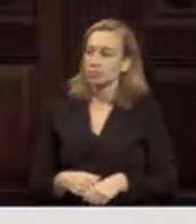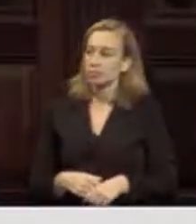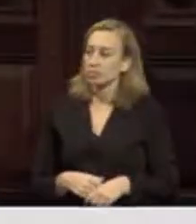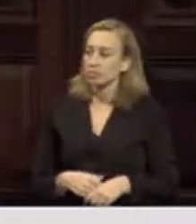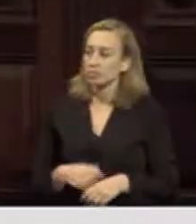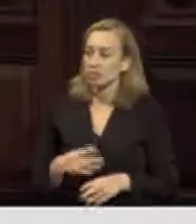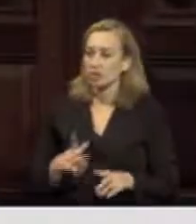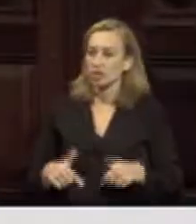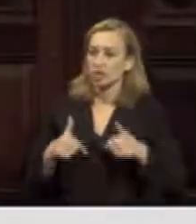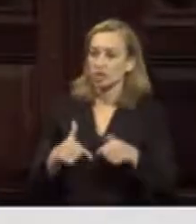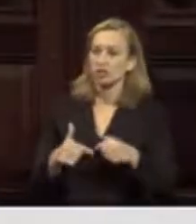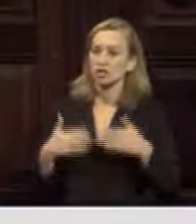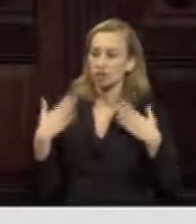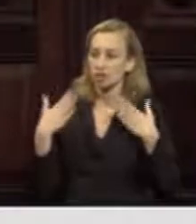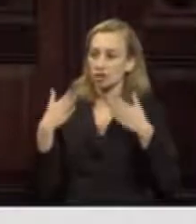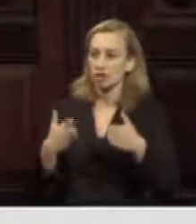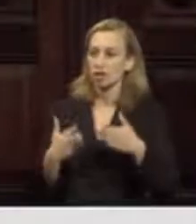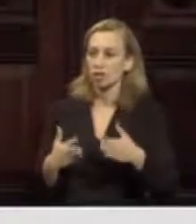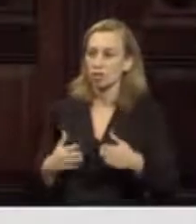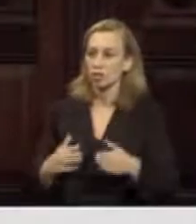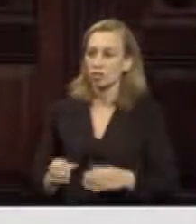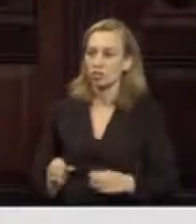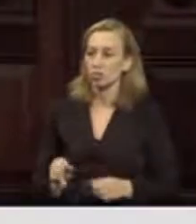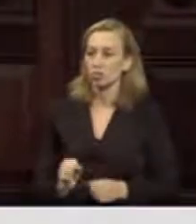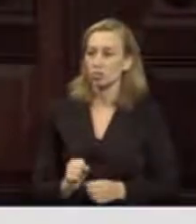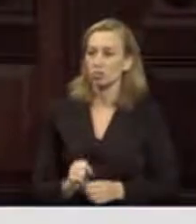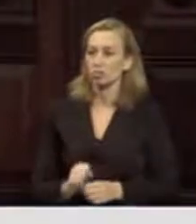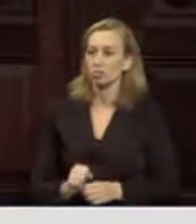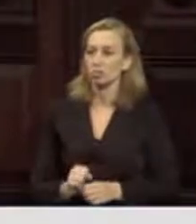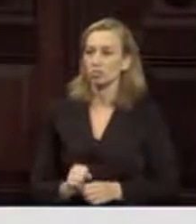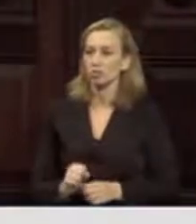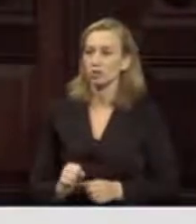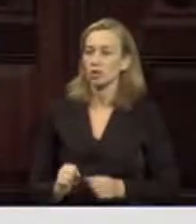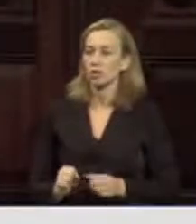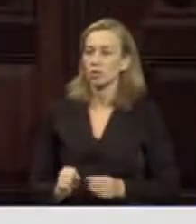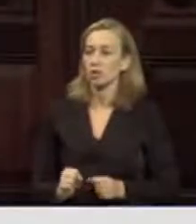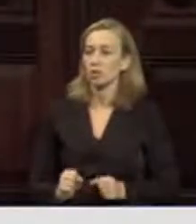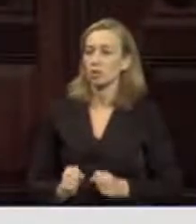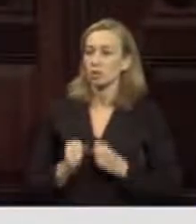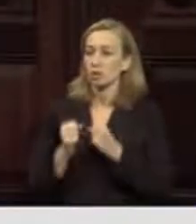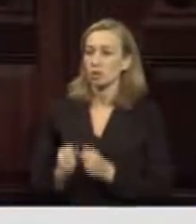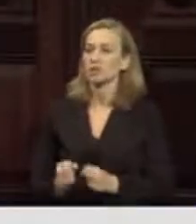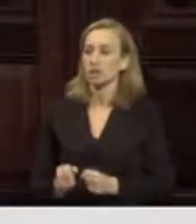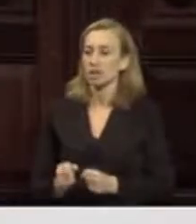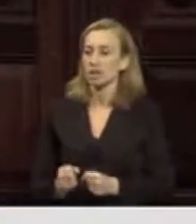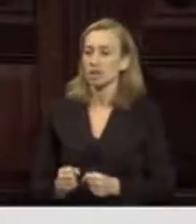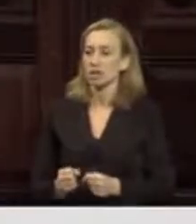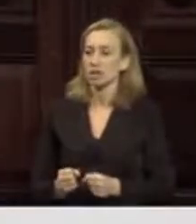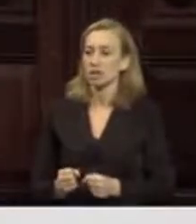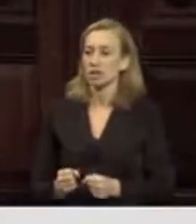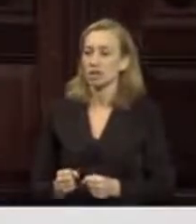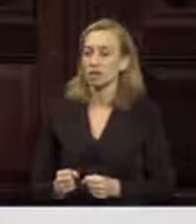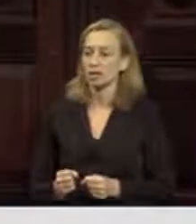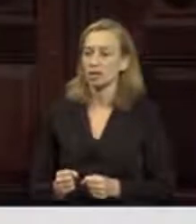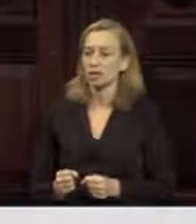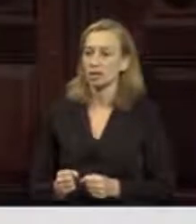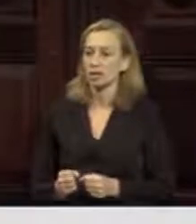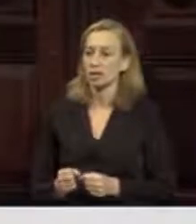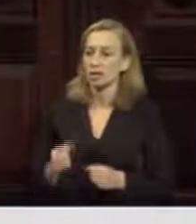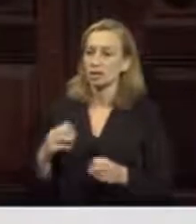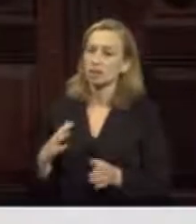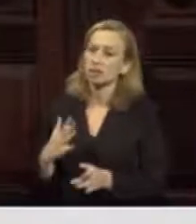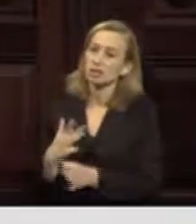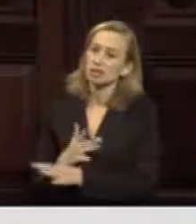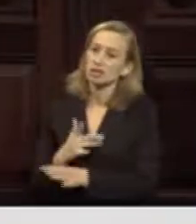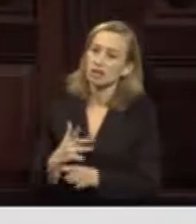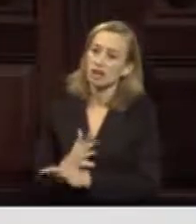porque o poder paralelo está estabelecendo o terror na cidade de Itaguaí